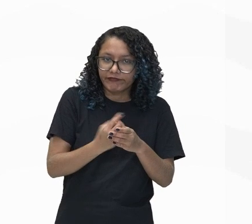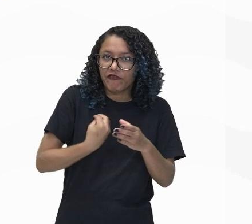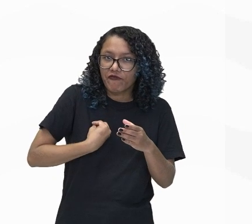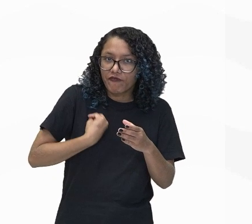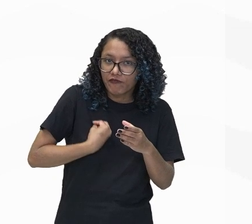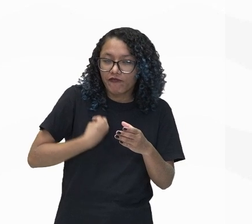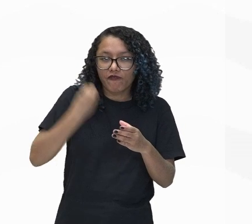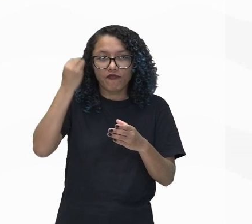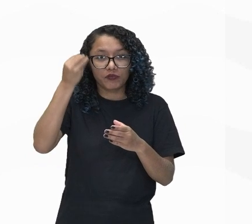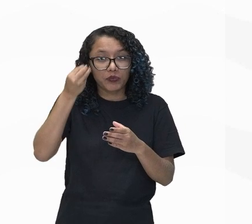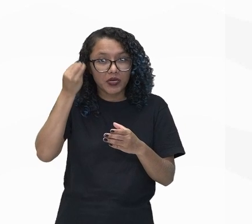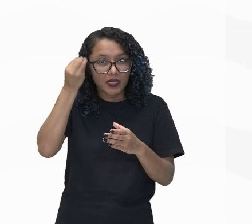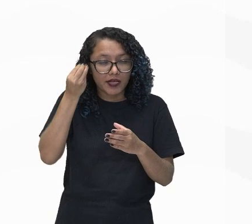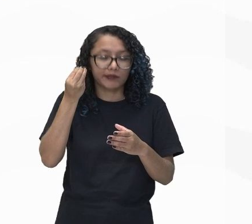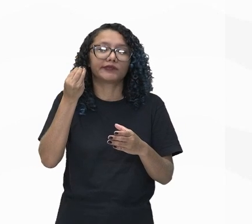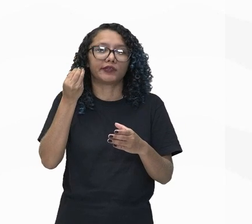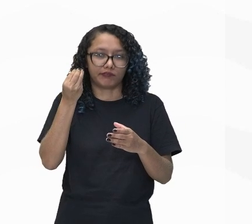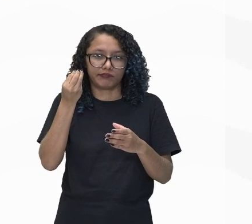é a cultura.